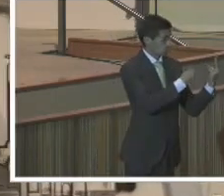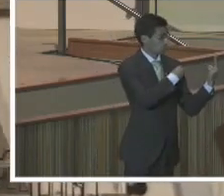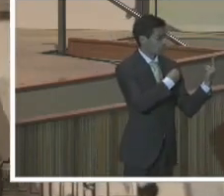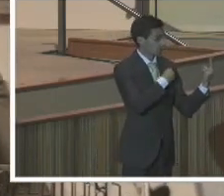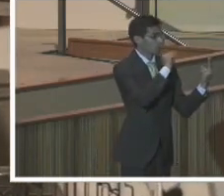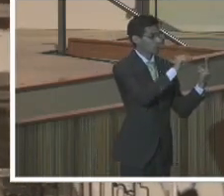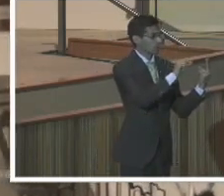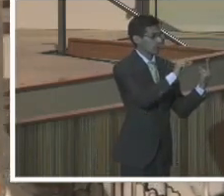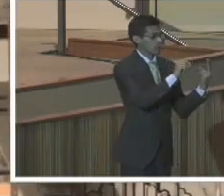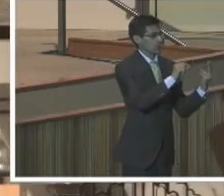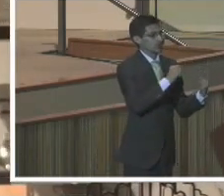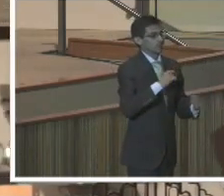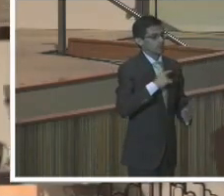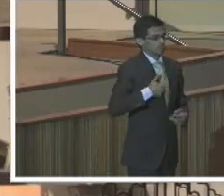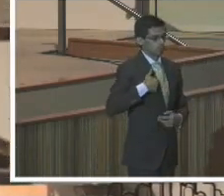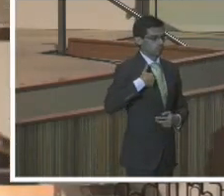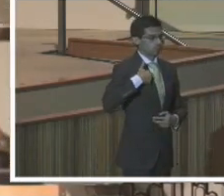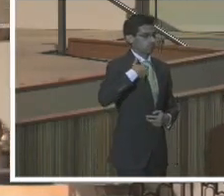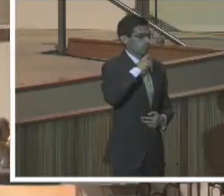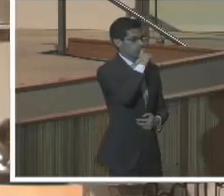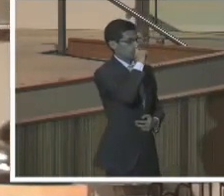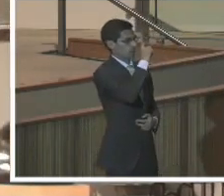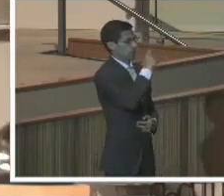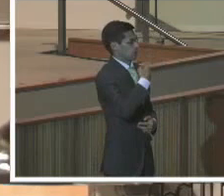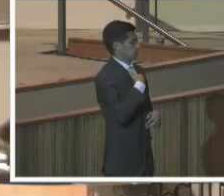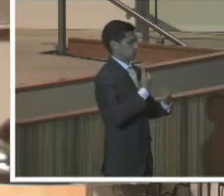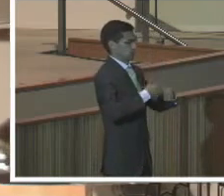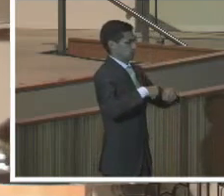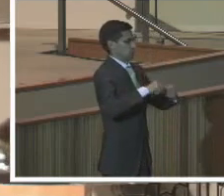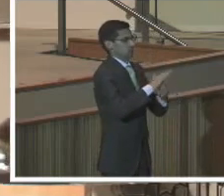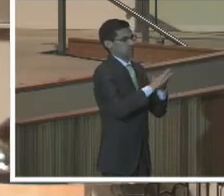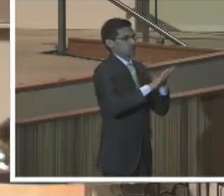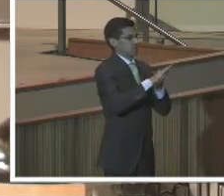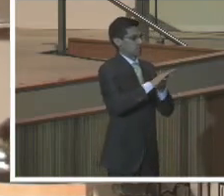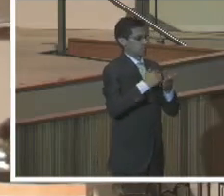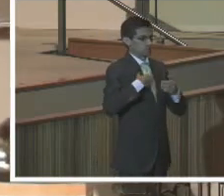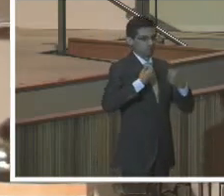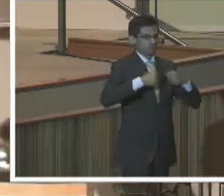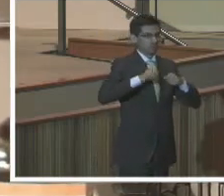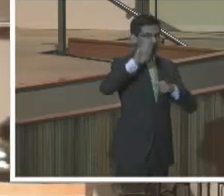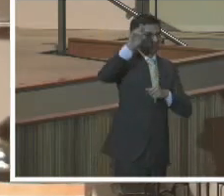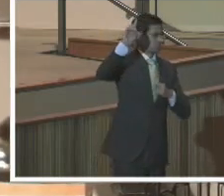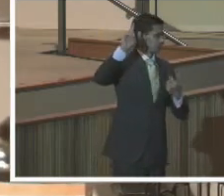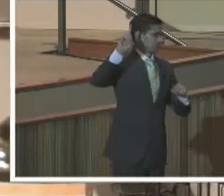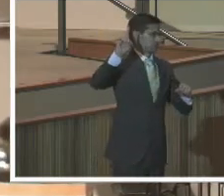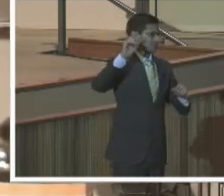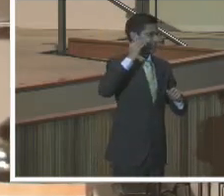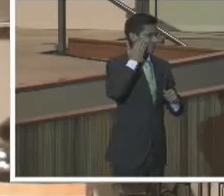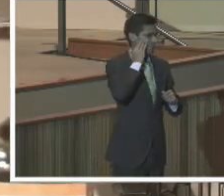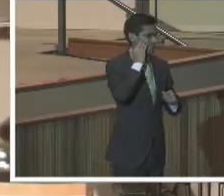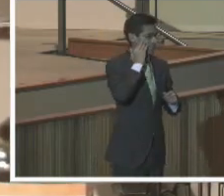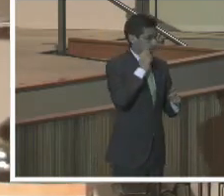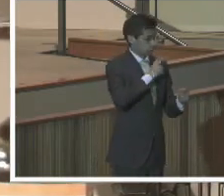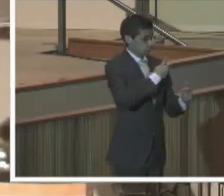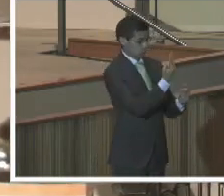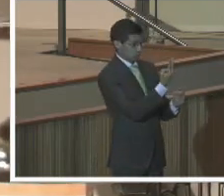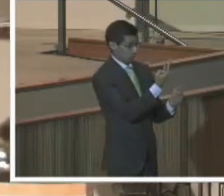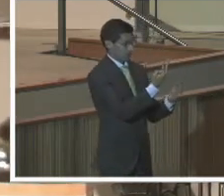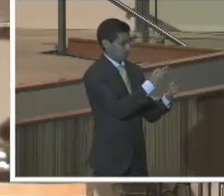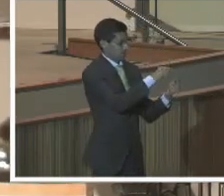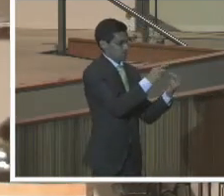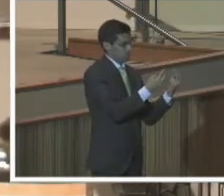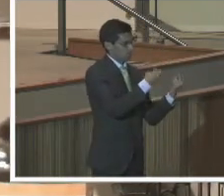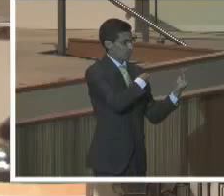se bastam, que acham que estão bem, que não precisam de nada, nem de ninguém, que são os seus